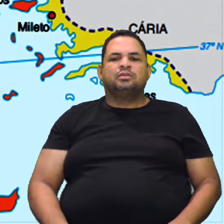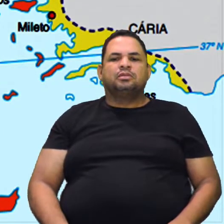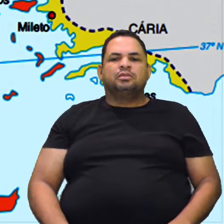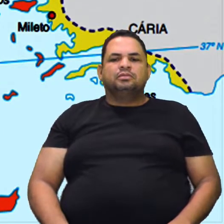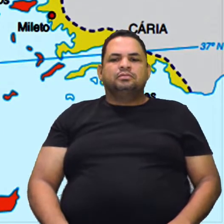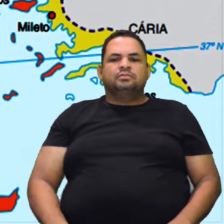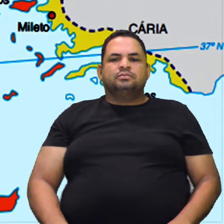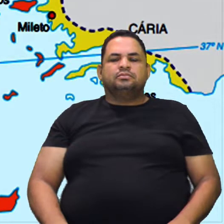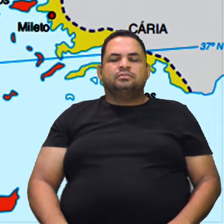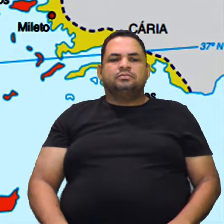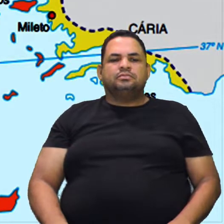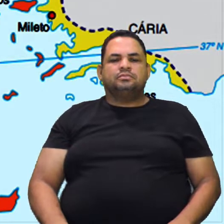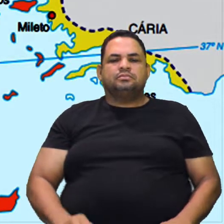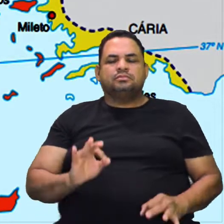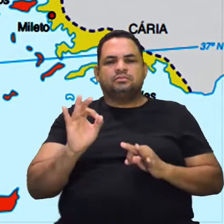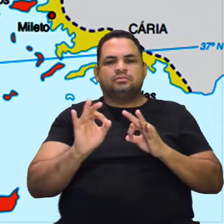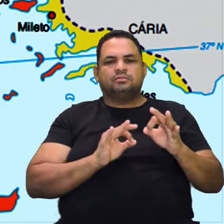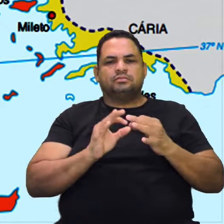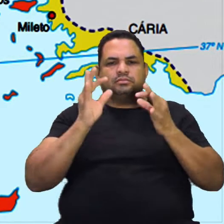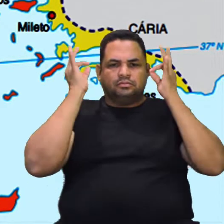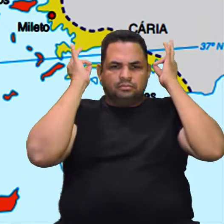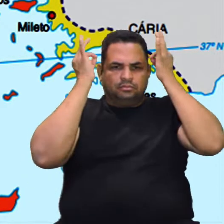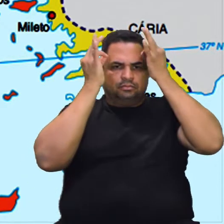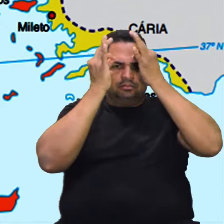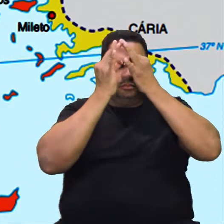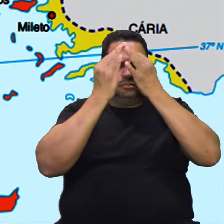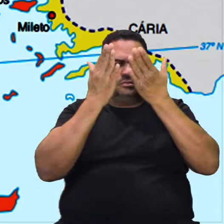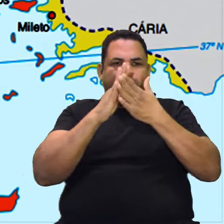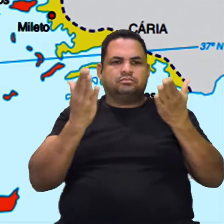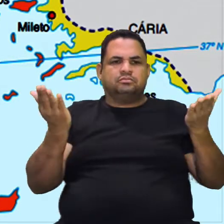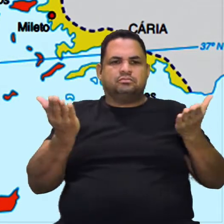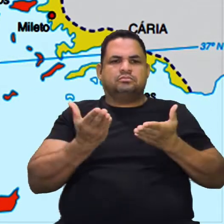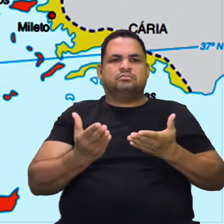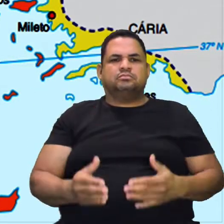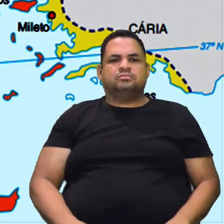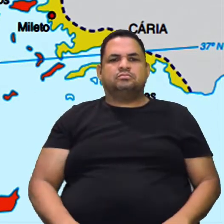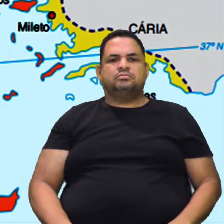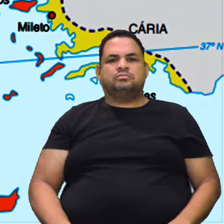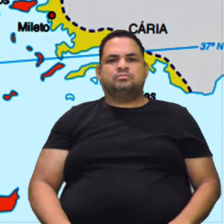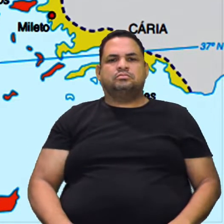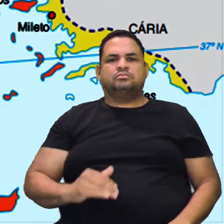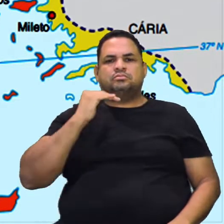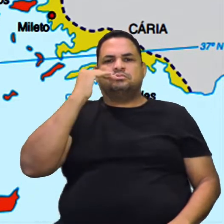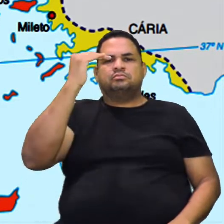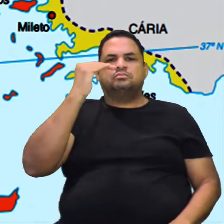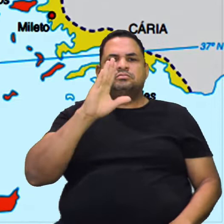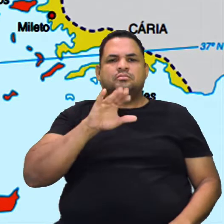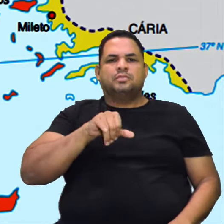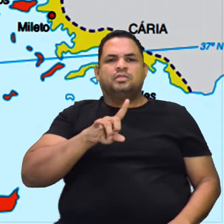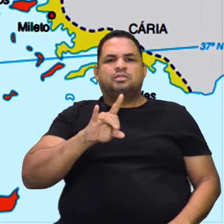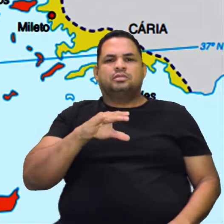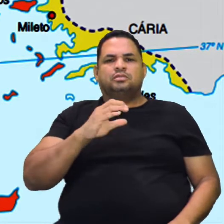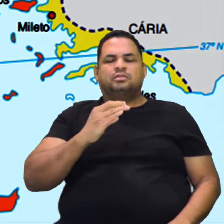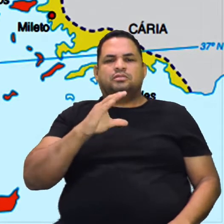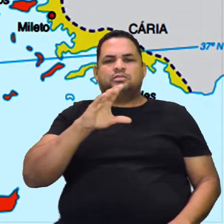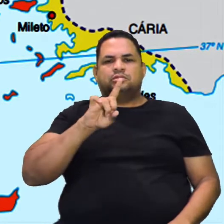mais ou menos, a formação deles hoje. Lá em cima nós temos a Macedônia,